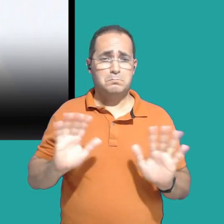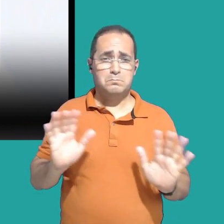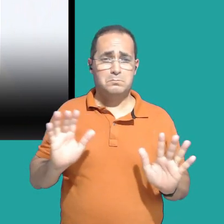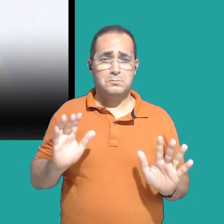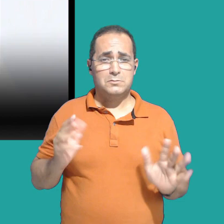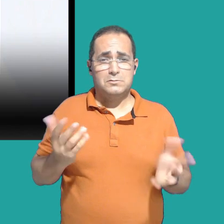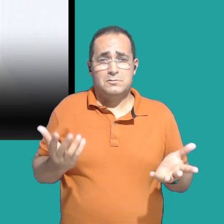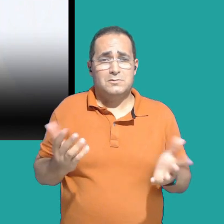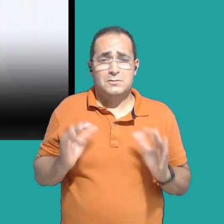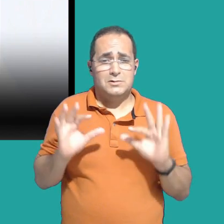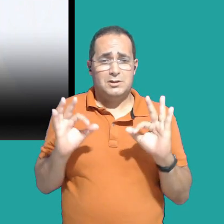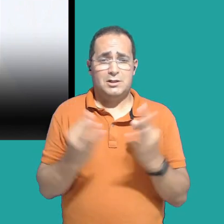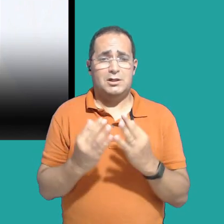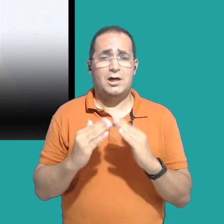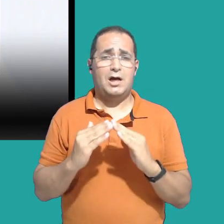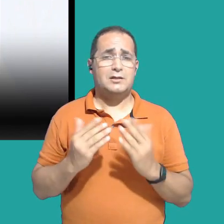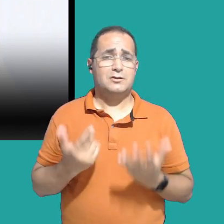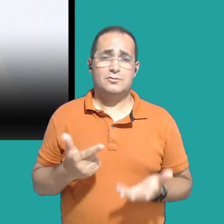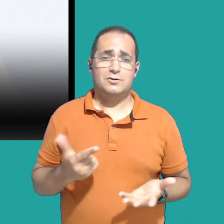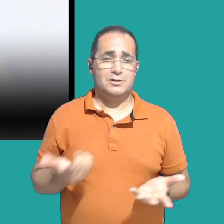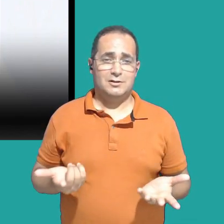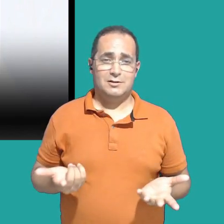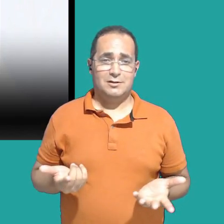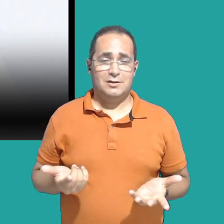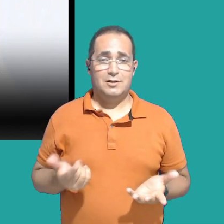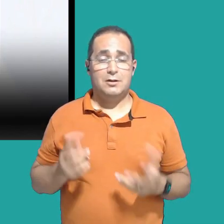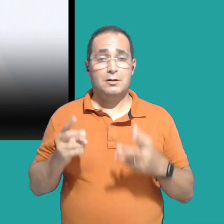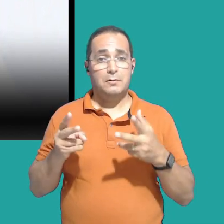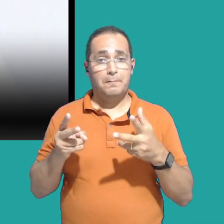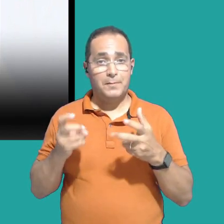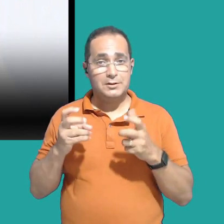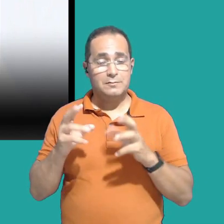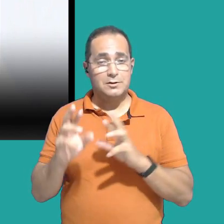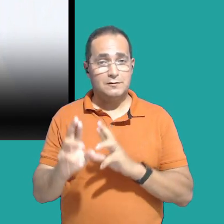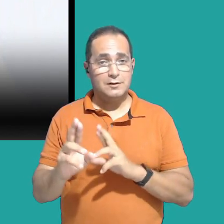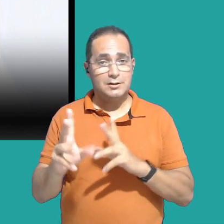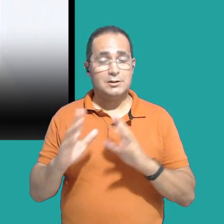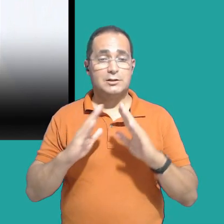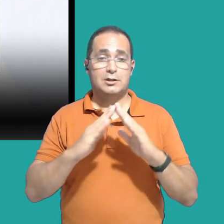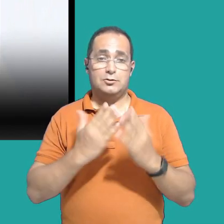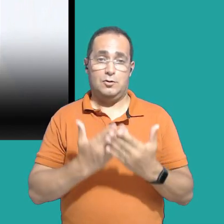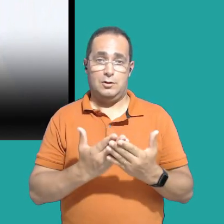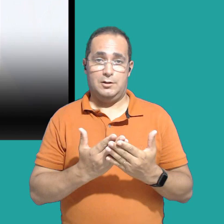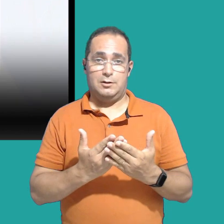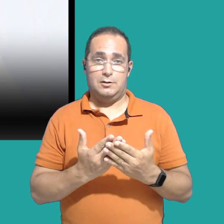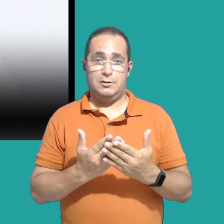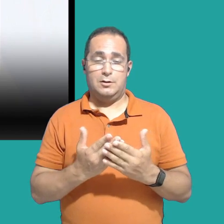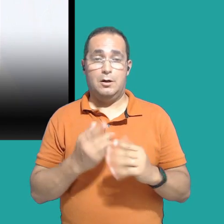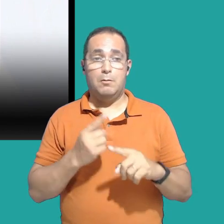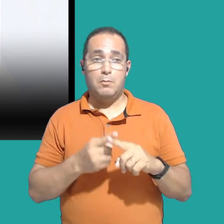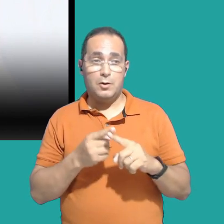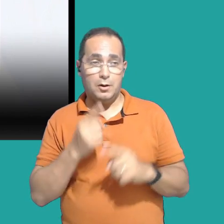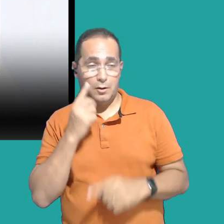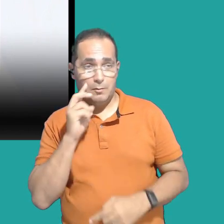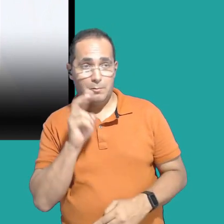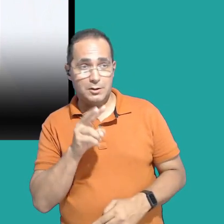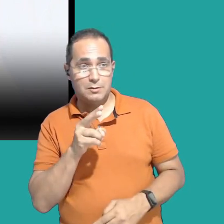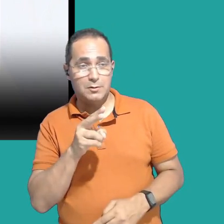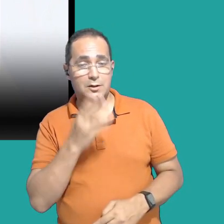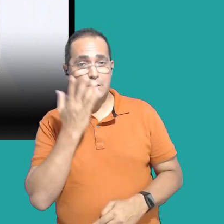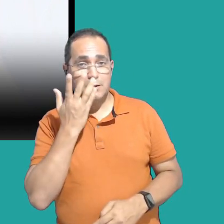pessoas enxergavam, porque a gente isso não era uma questão em casa. Eu comecei a perceber essa diferença na